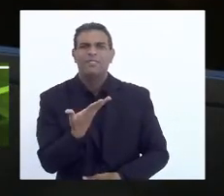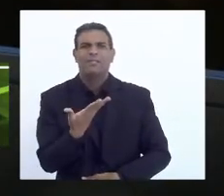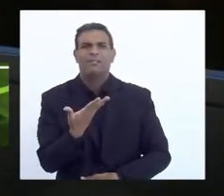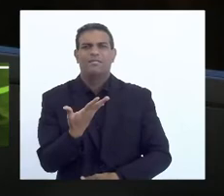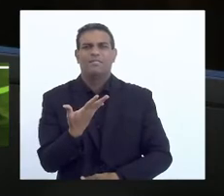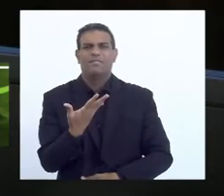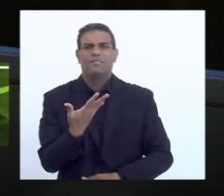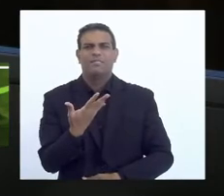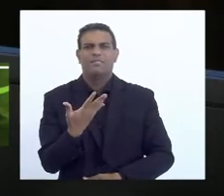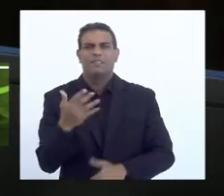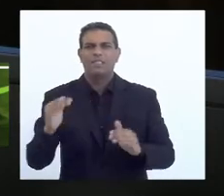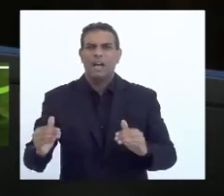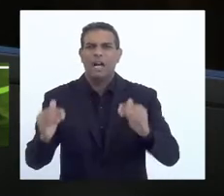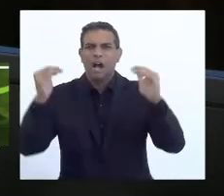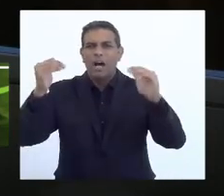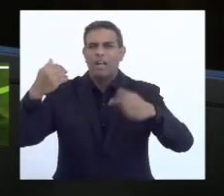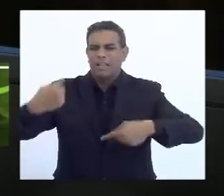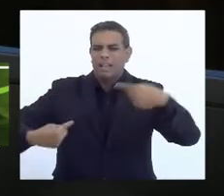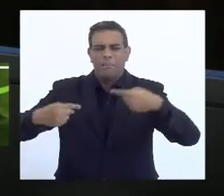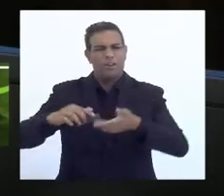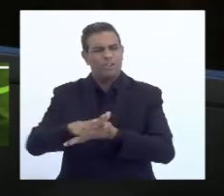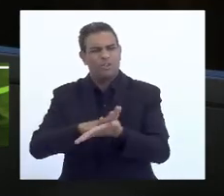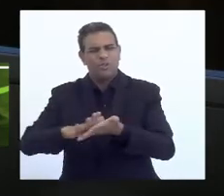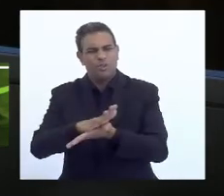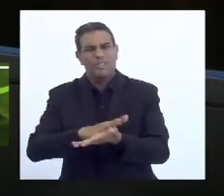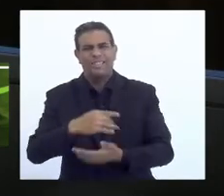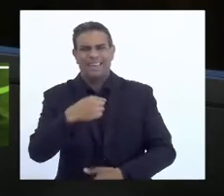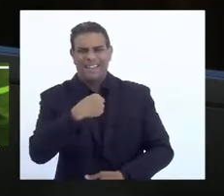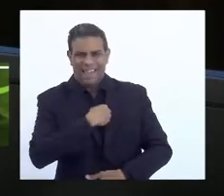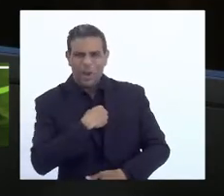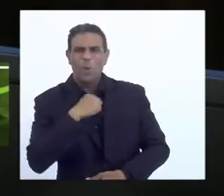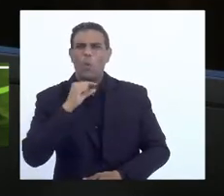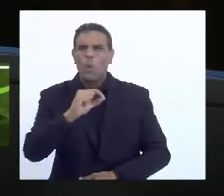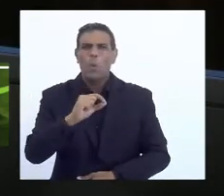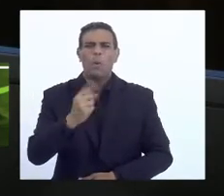de ninguém que é político, não sou... Né?